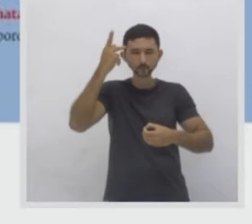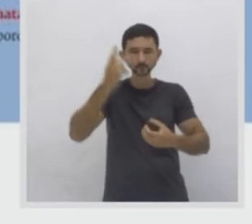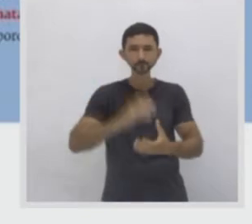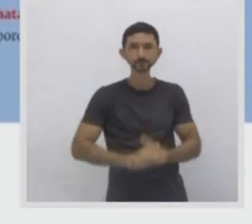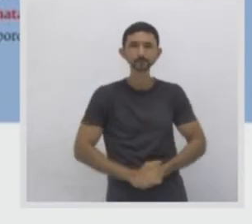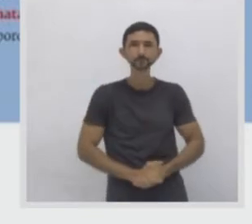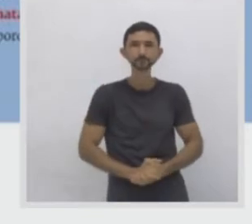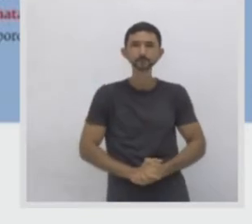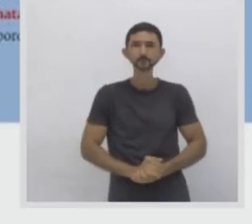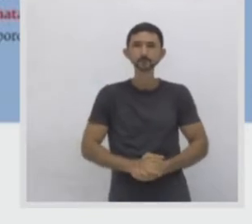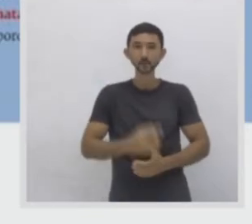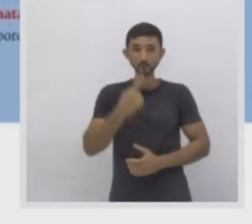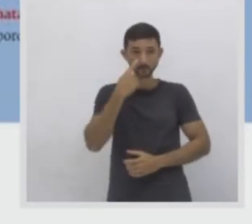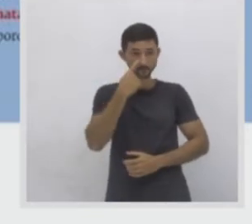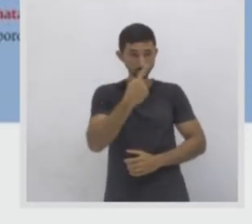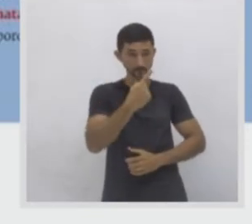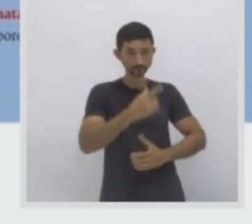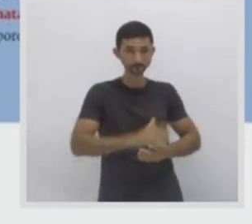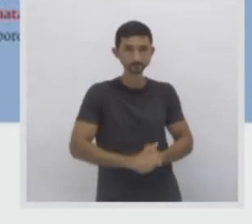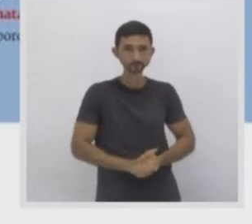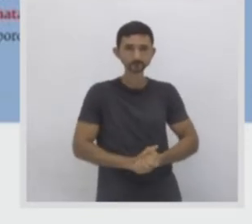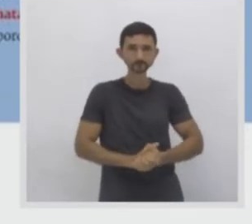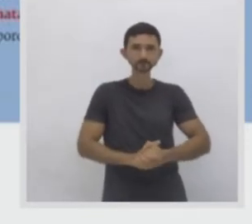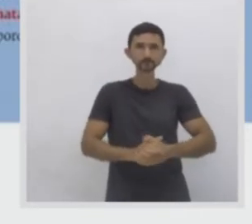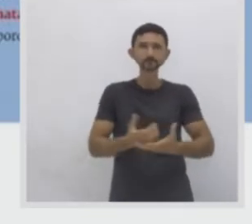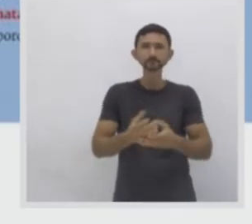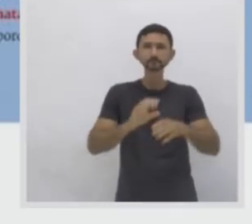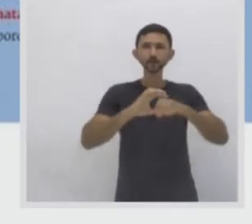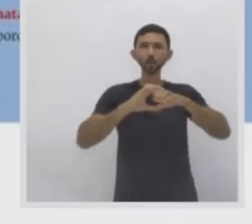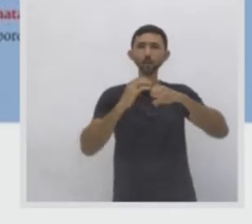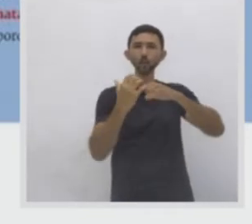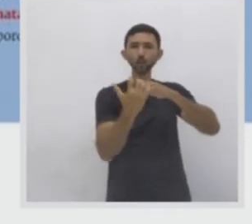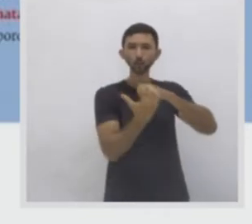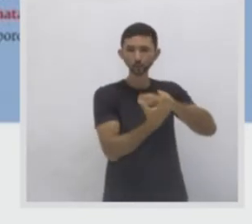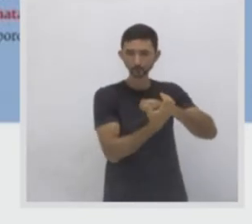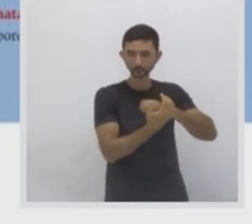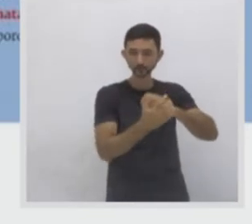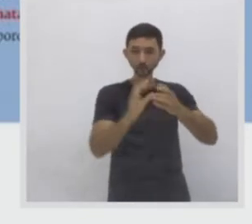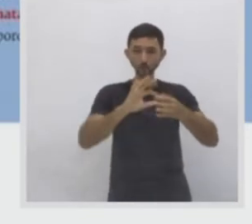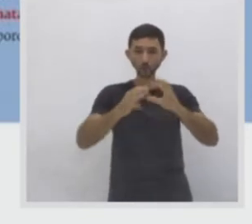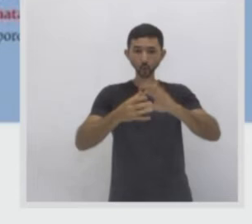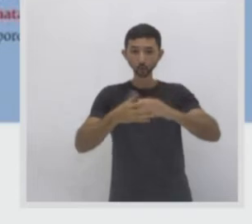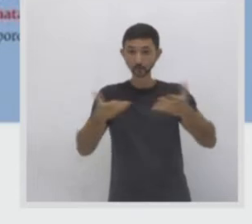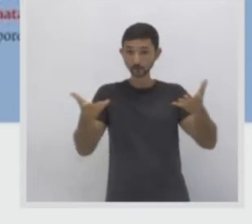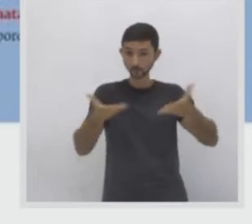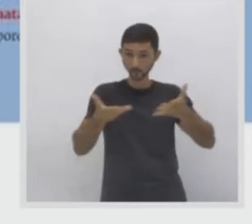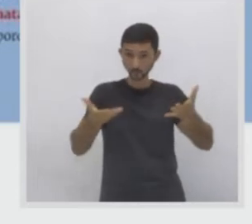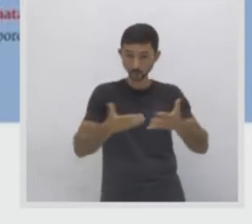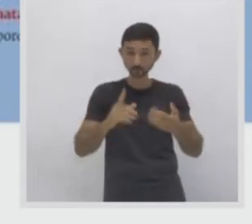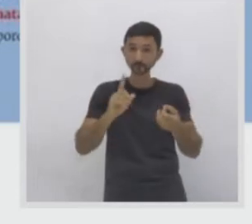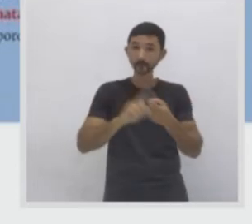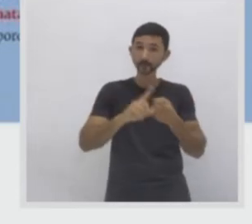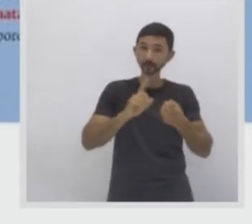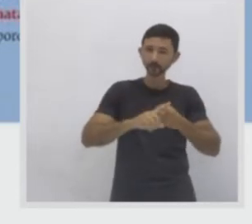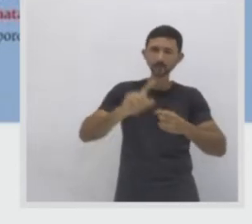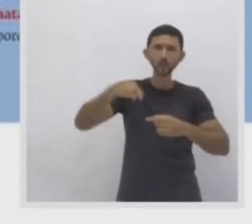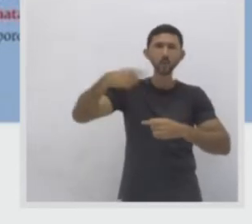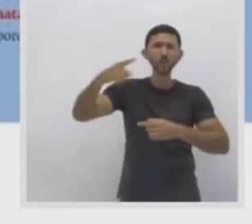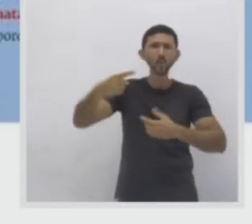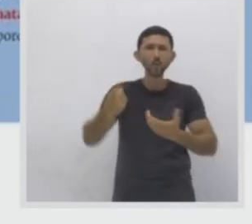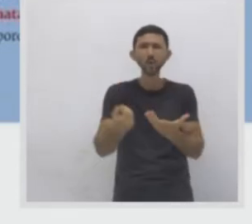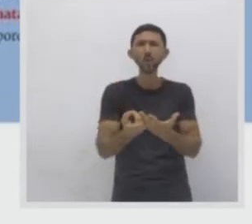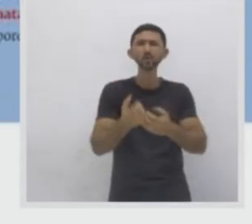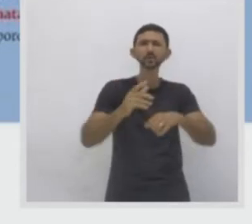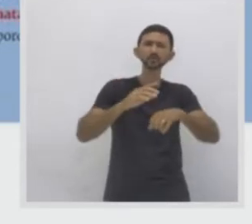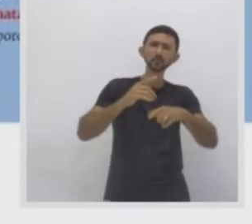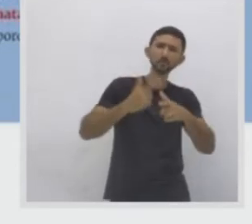Então, vamos refletir. Além do coronavírus, que é o nosso contexto atual, nós também temos outros probleminhas,